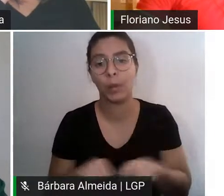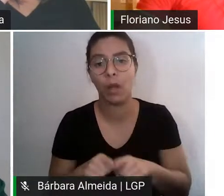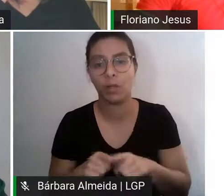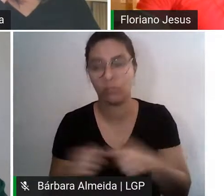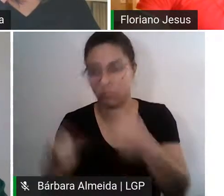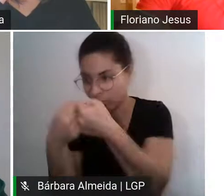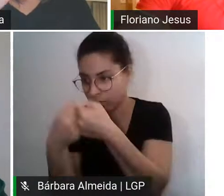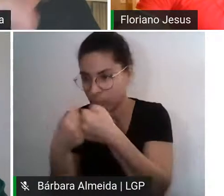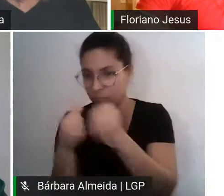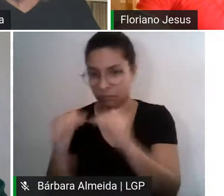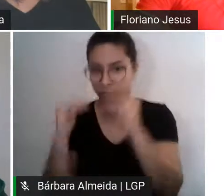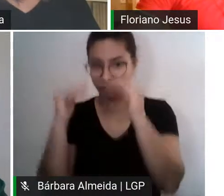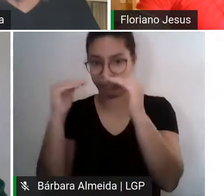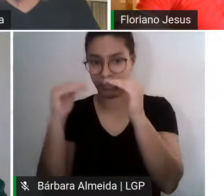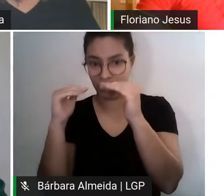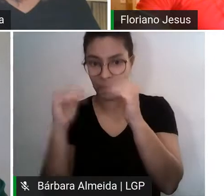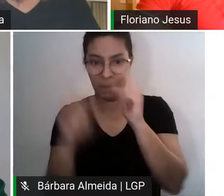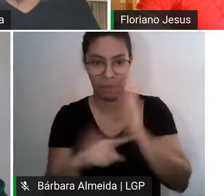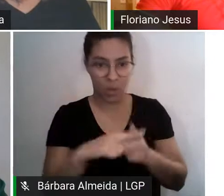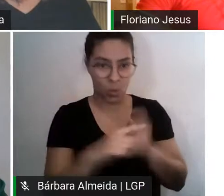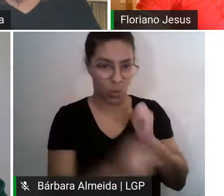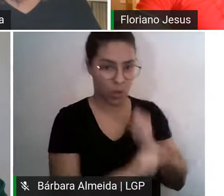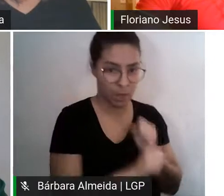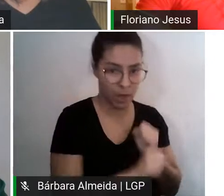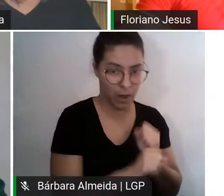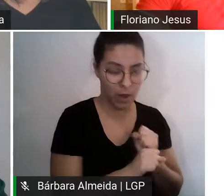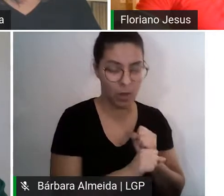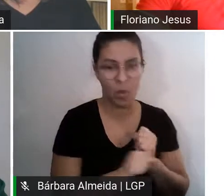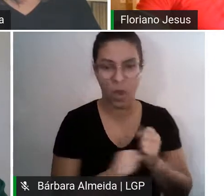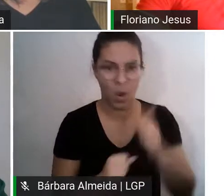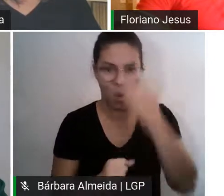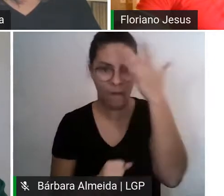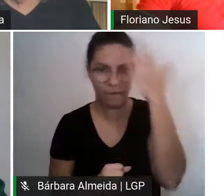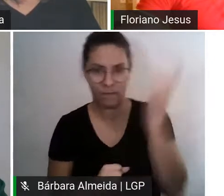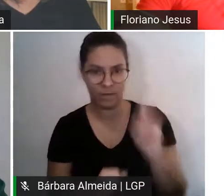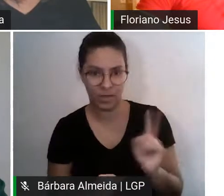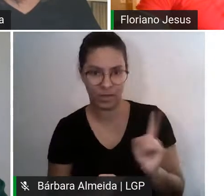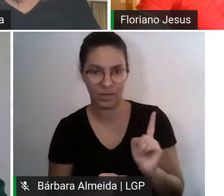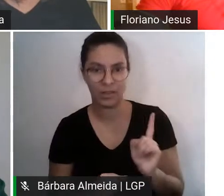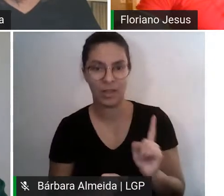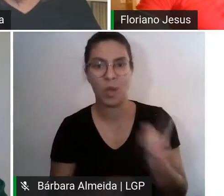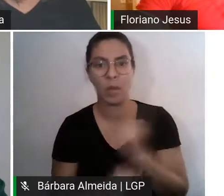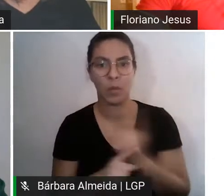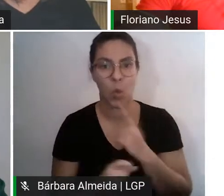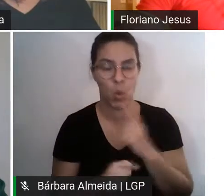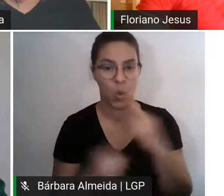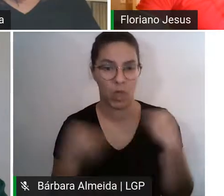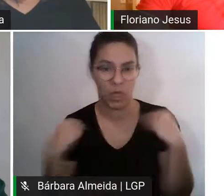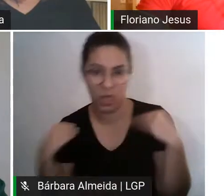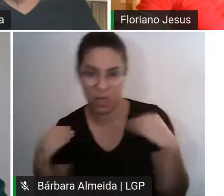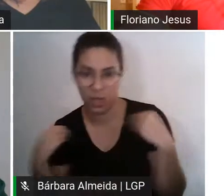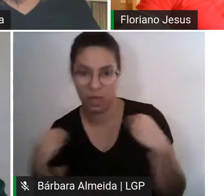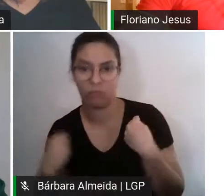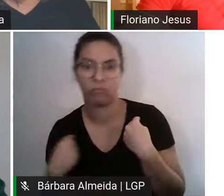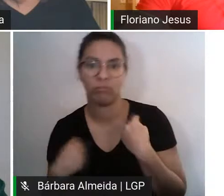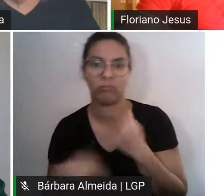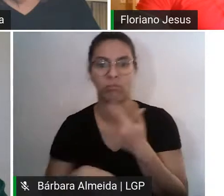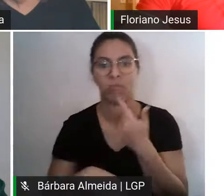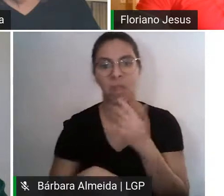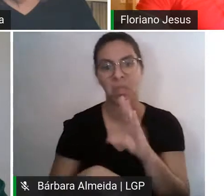com o trabalho não é fácil. Porque mesmo aquilo que eu treino, eu faço cerca de 10 a 11 horas de